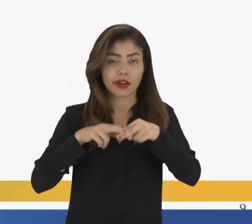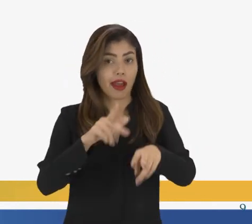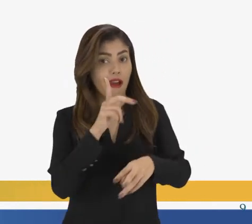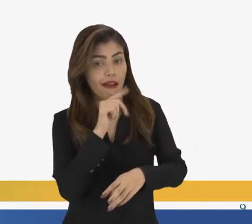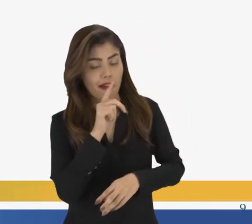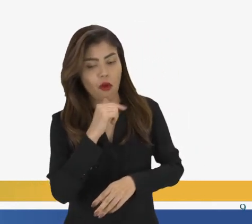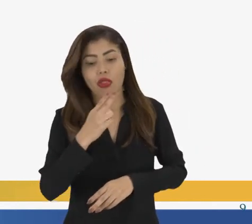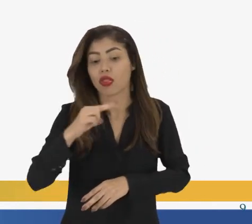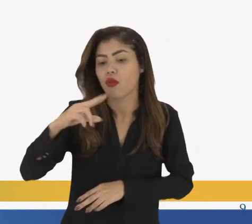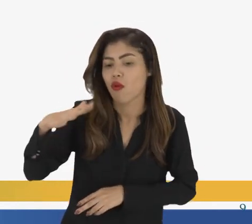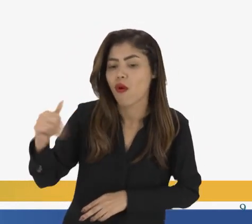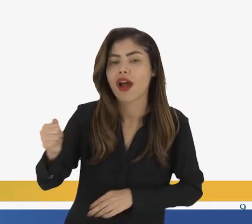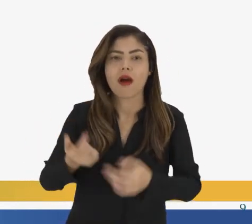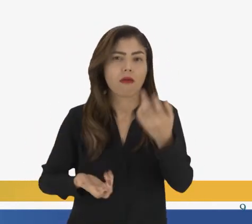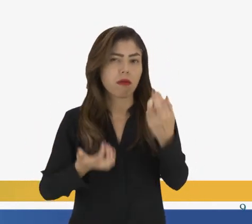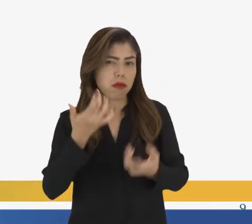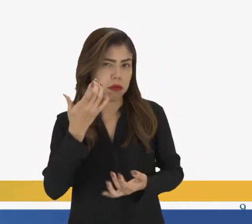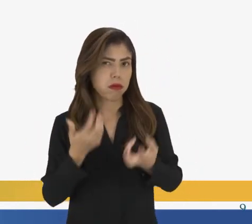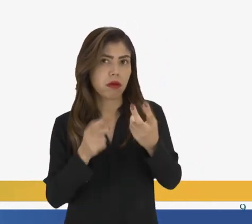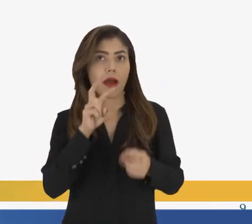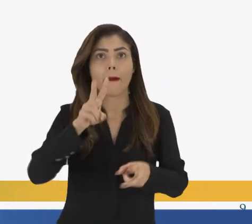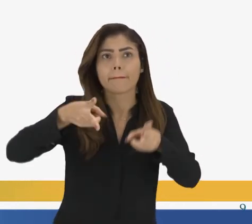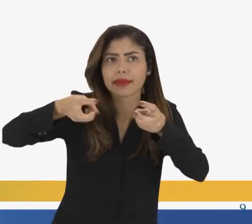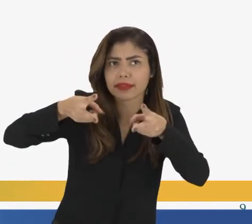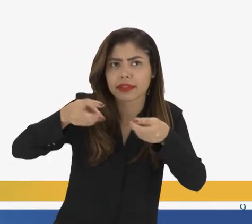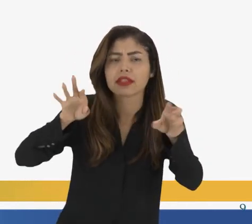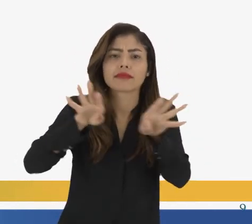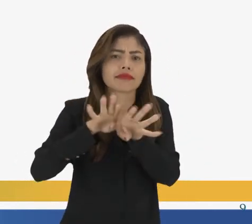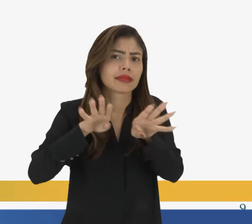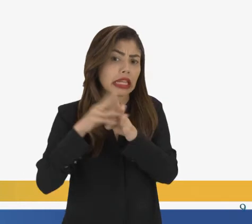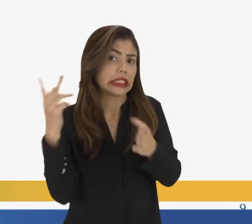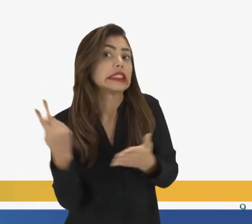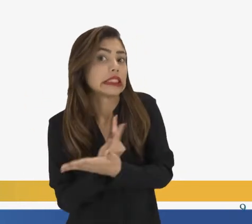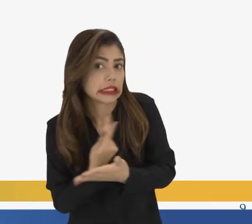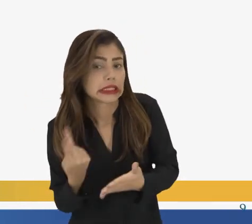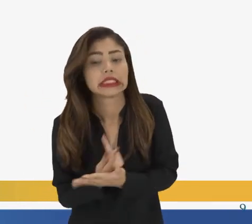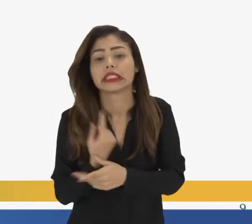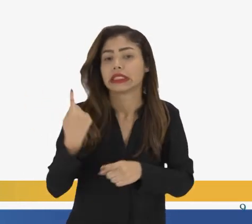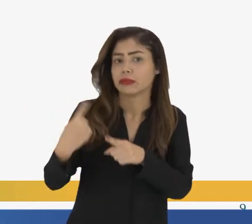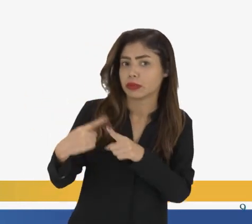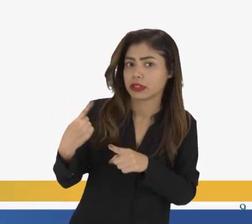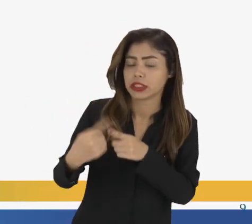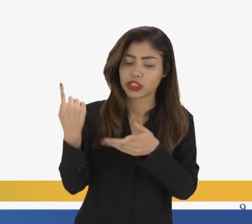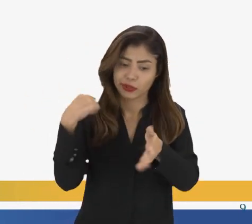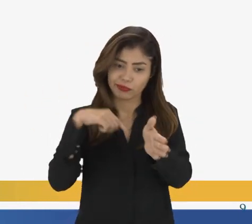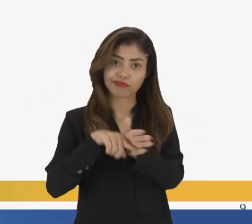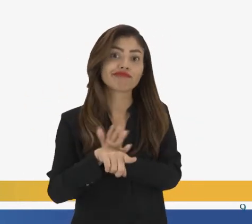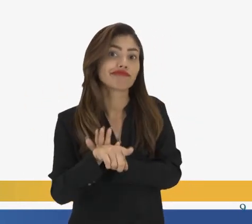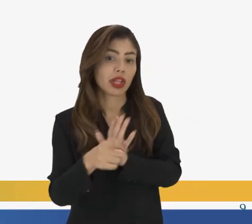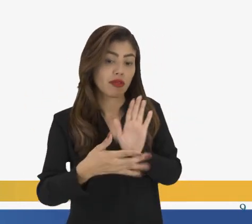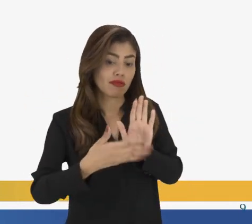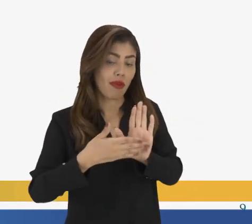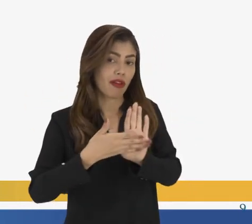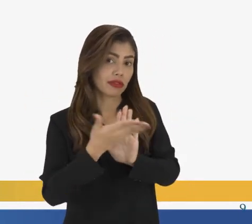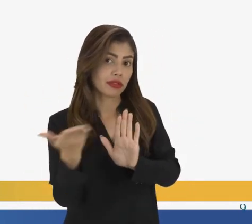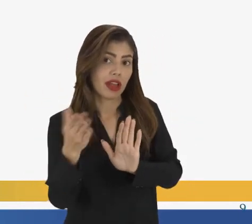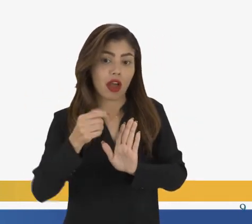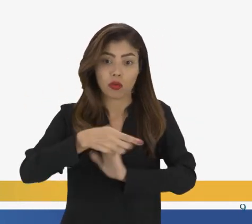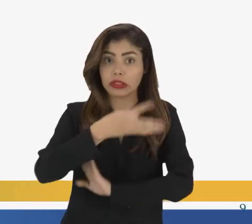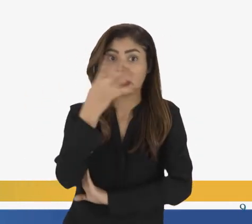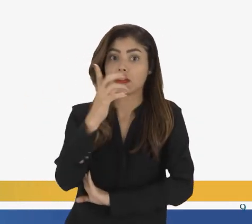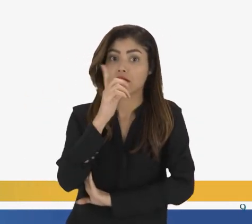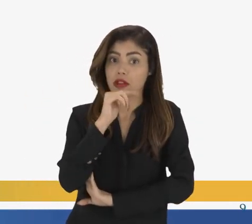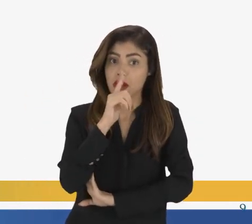Por isso, a água nunca se esquentará. Pessoal, percebam que essa alternativa está errada, porque ela está mencionando quantidade